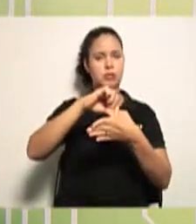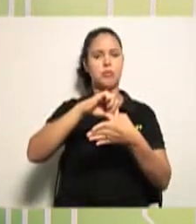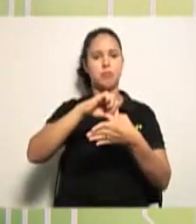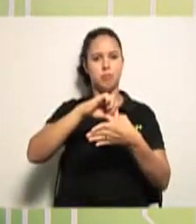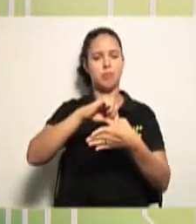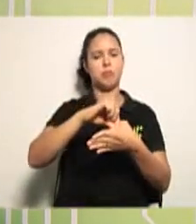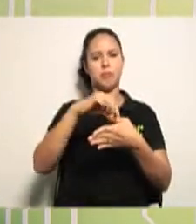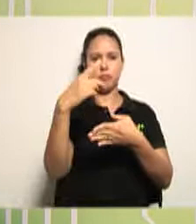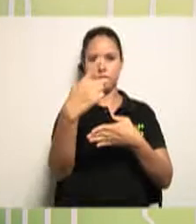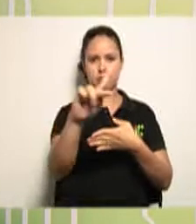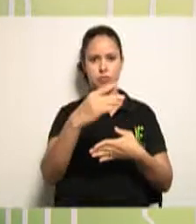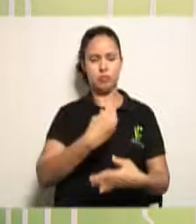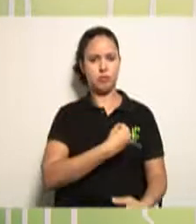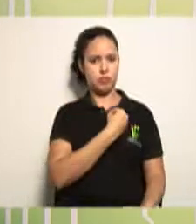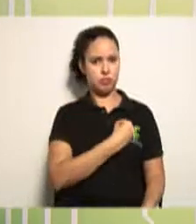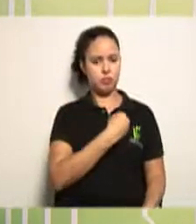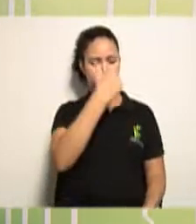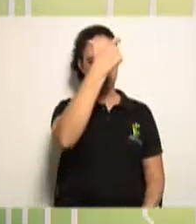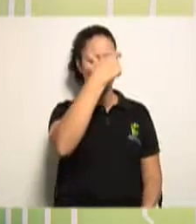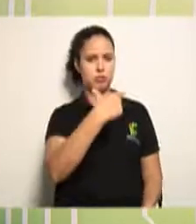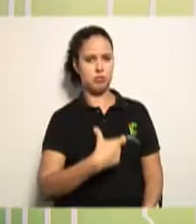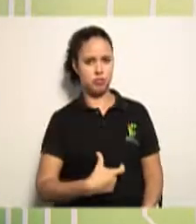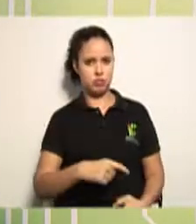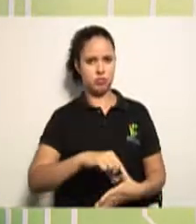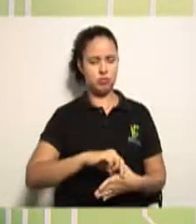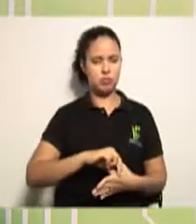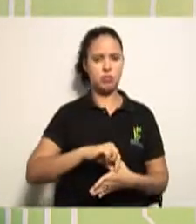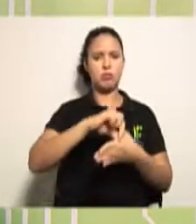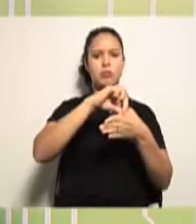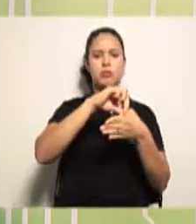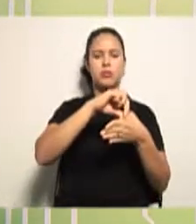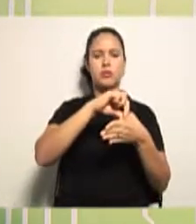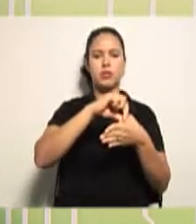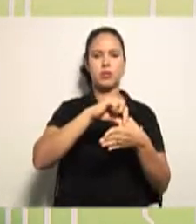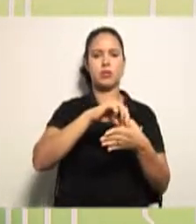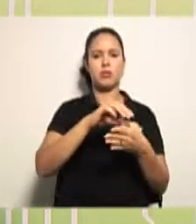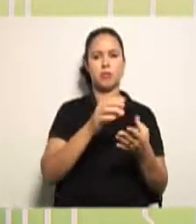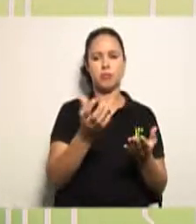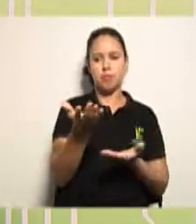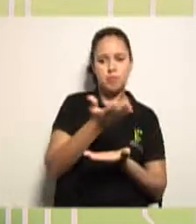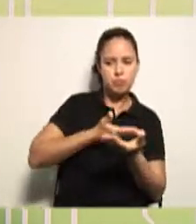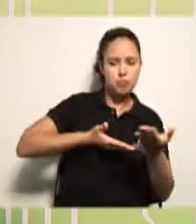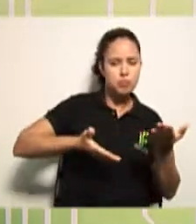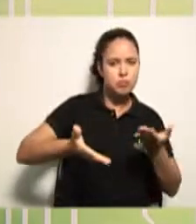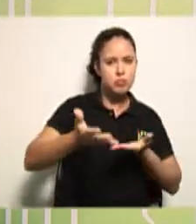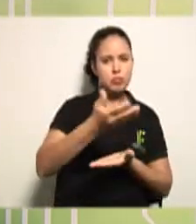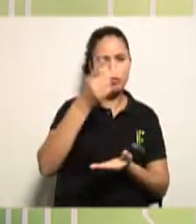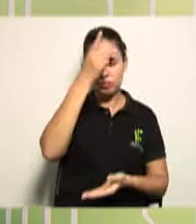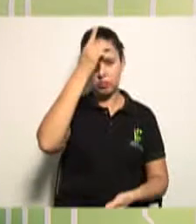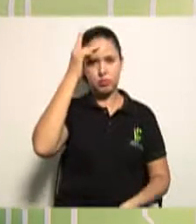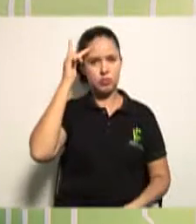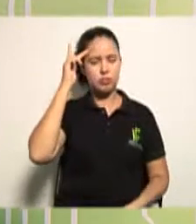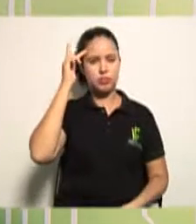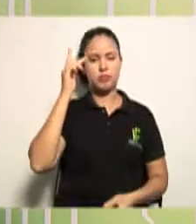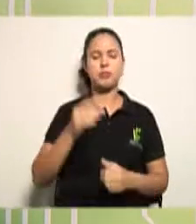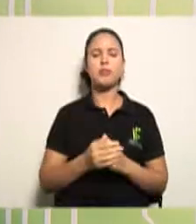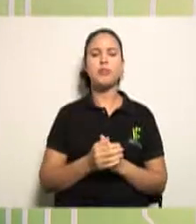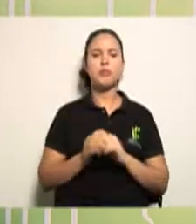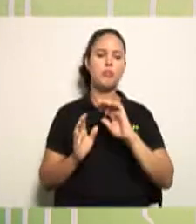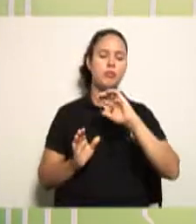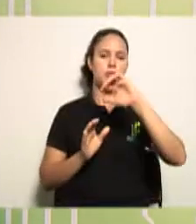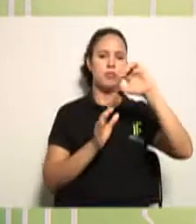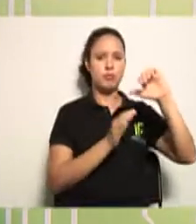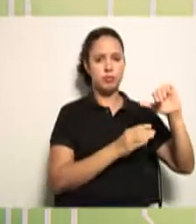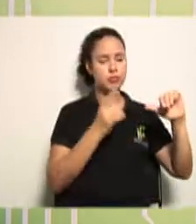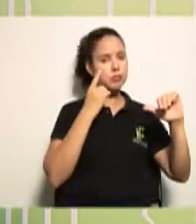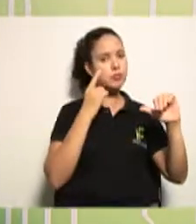si mesmo, inicialmente, de depois liderar outras pessoas e de envolver outras pessoas. Mas vamos lá para alguns conceitos que vocês